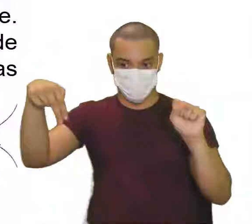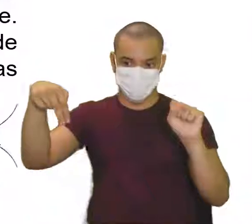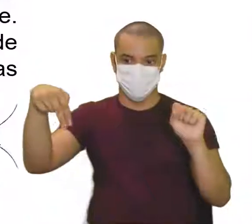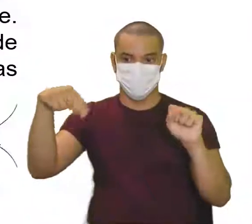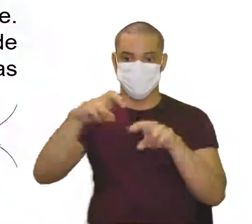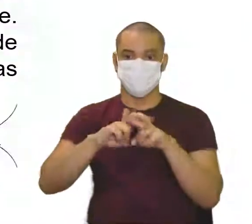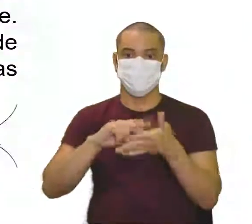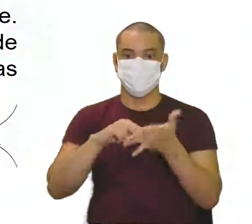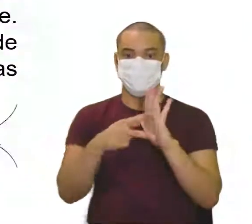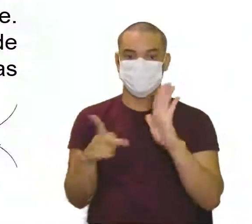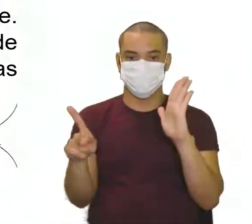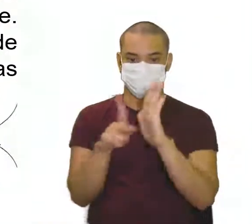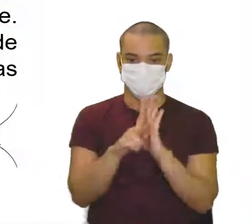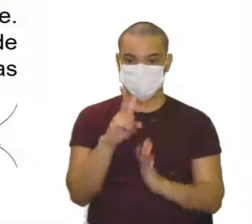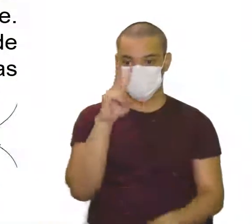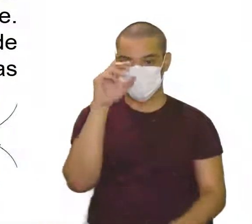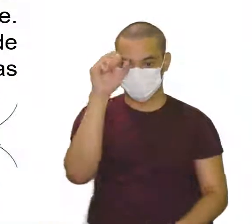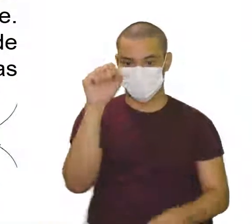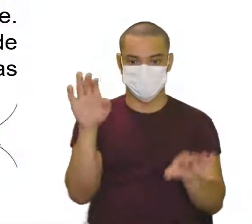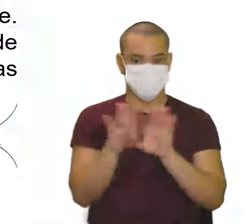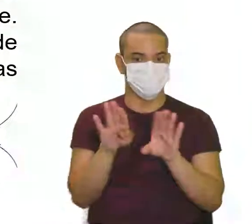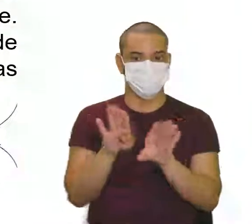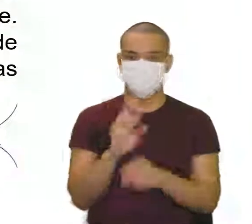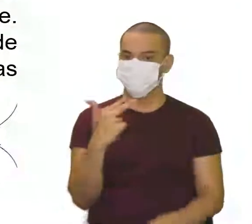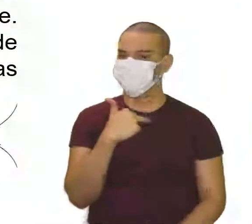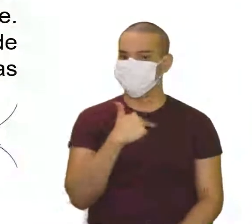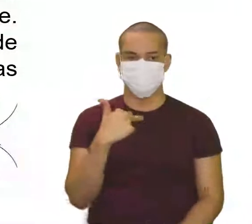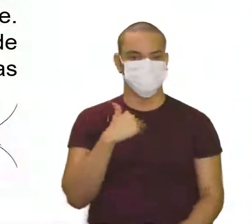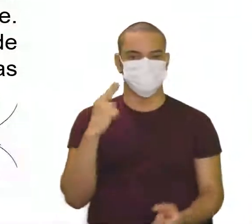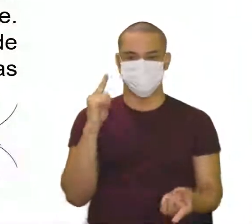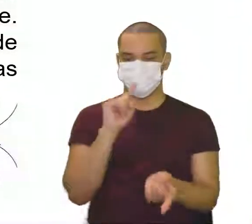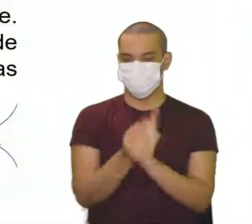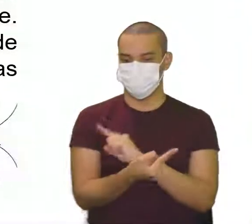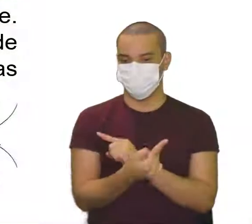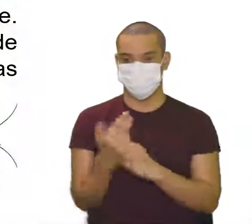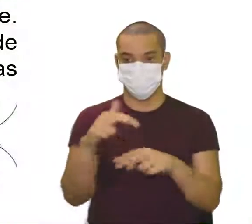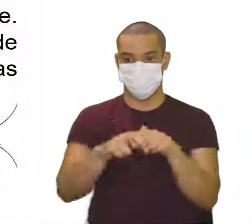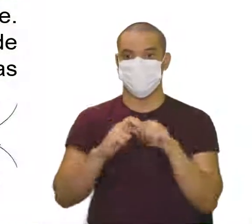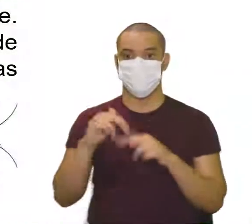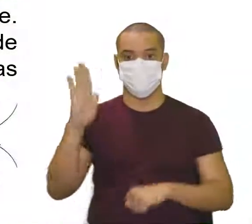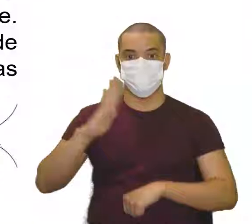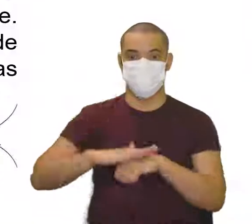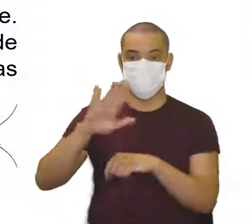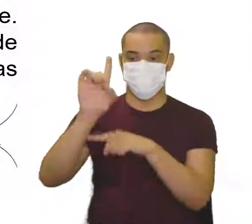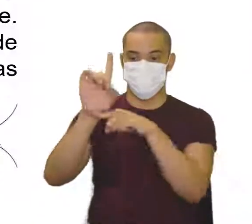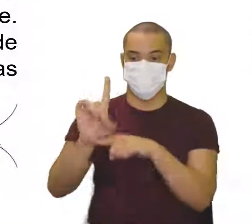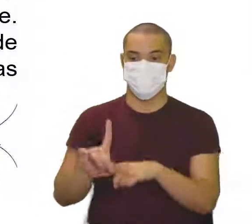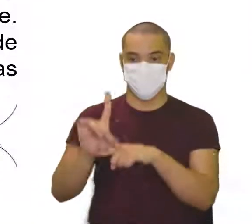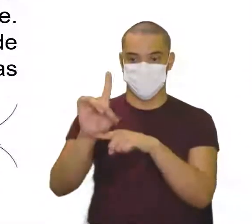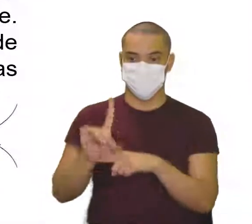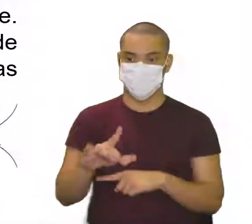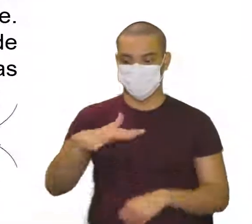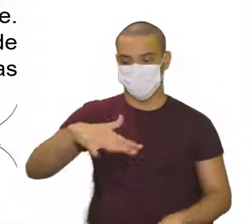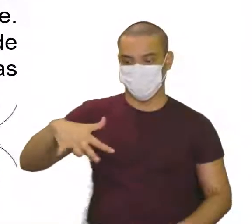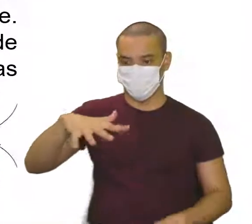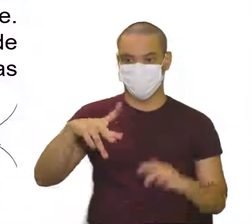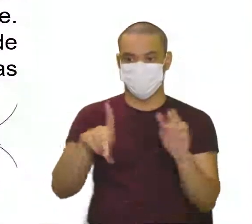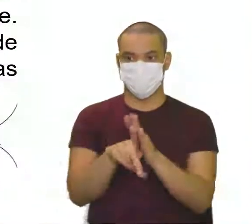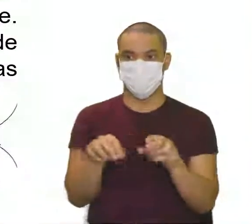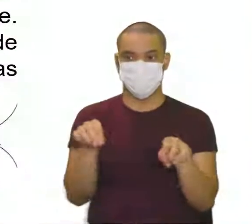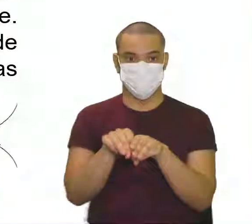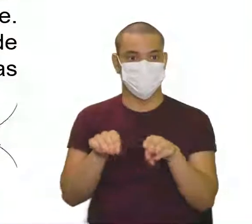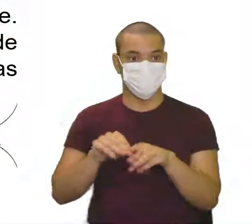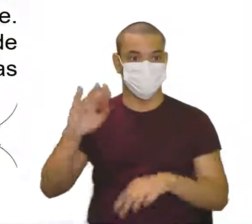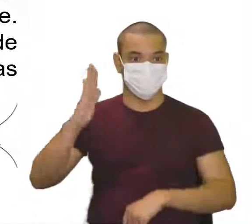força, as linhas de indução não podem se cruzar e são mais densas onde o campo magnético é